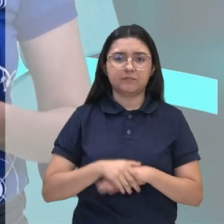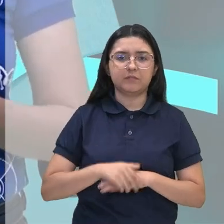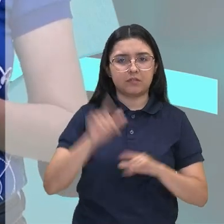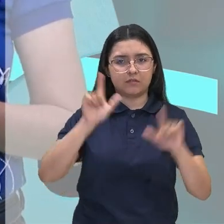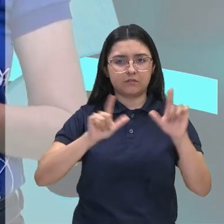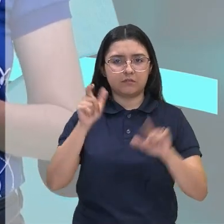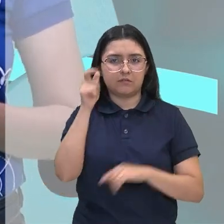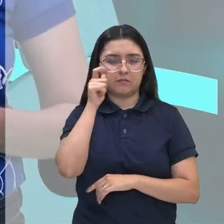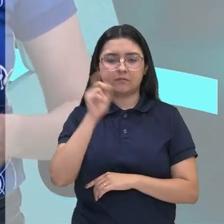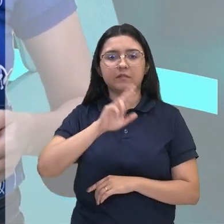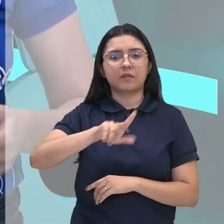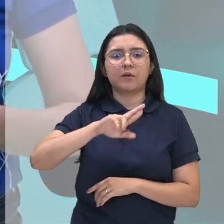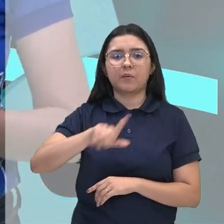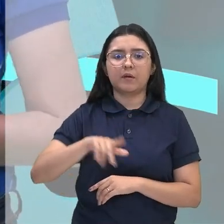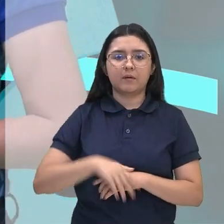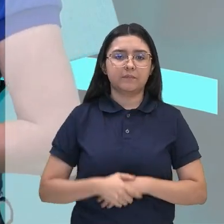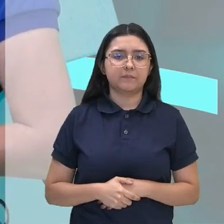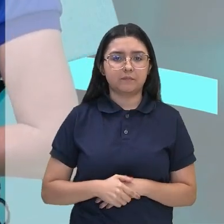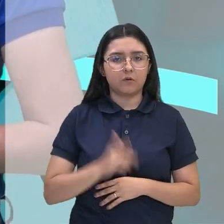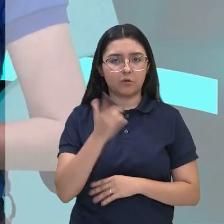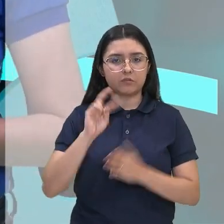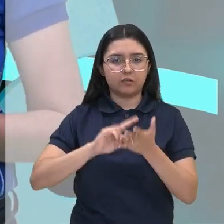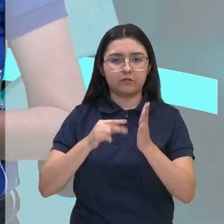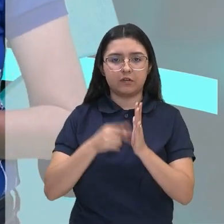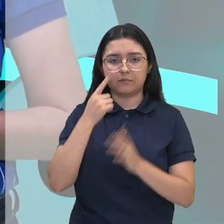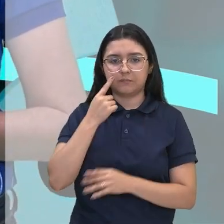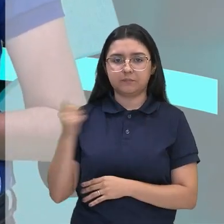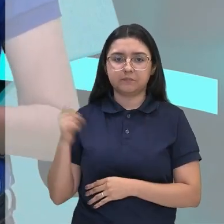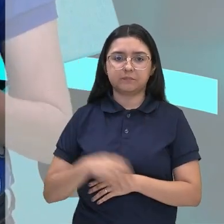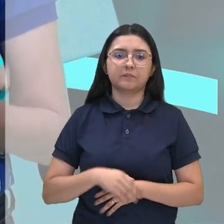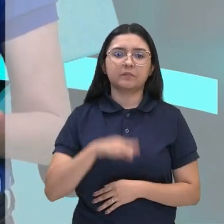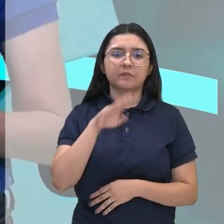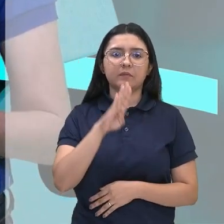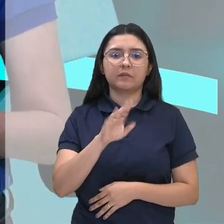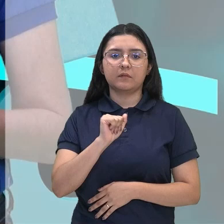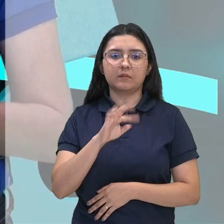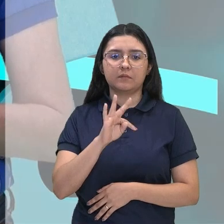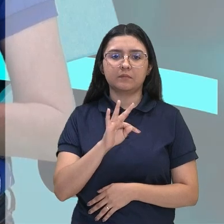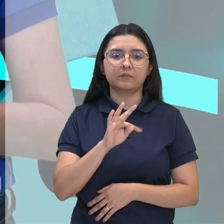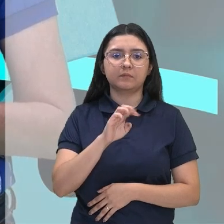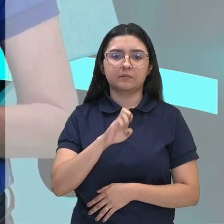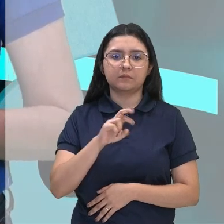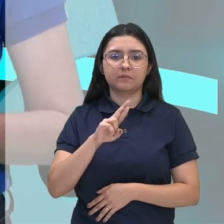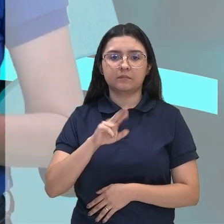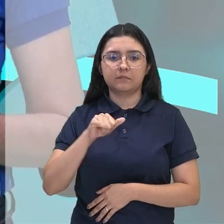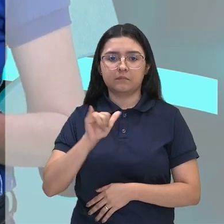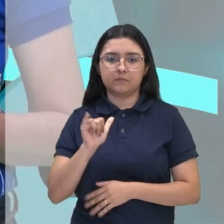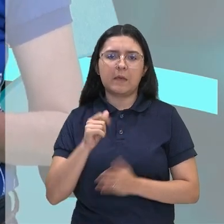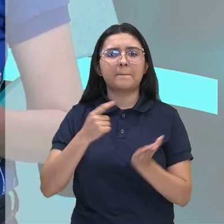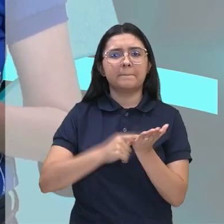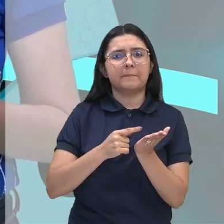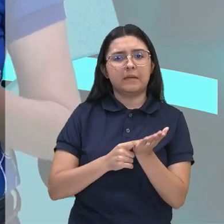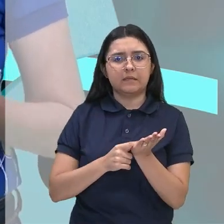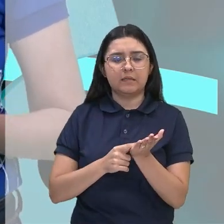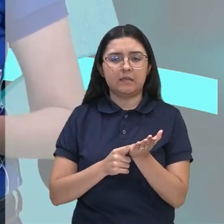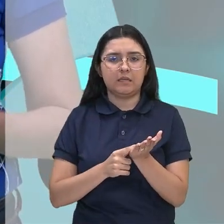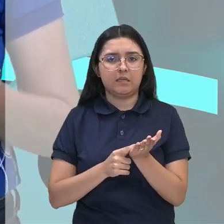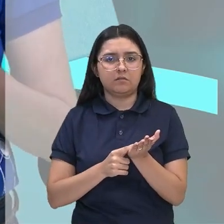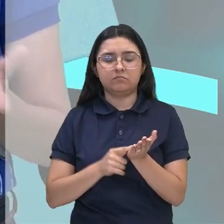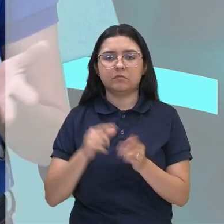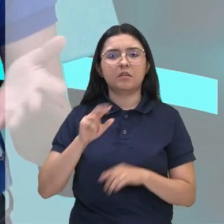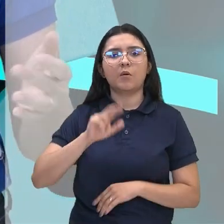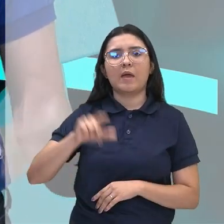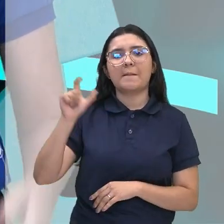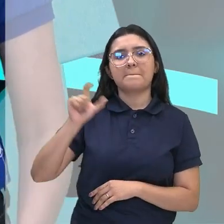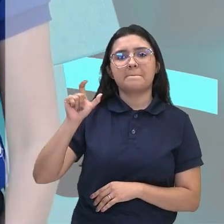é dar assistência. Próxima que a gente vai ver. Battery. O que é battery? Bateria? Não, é filha,